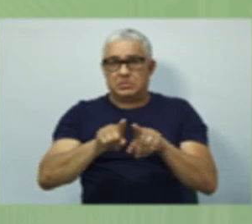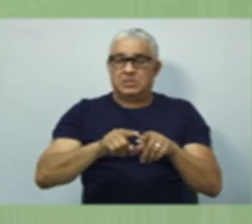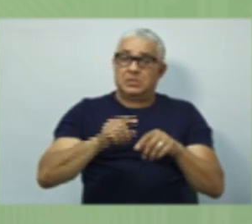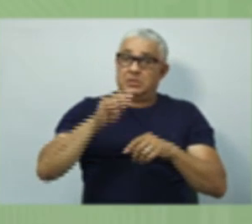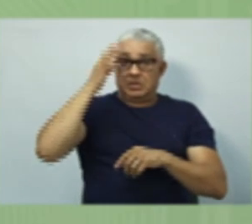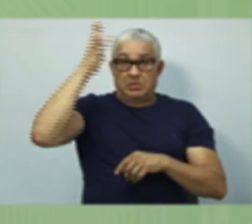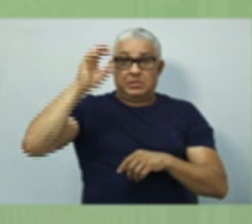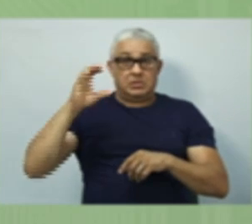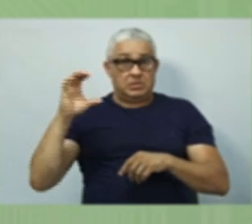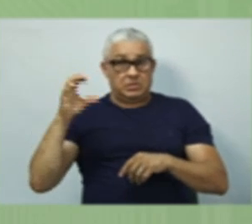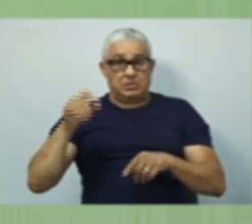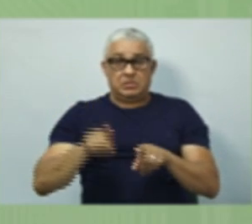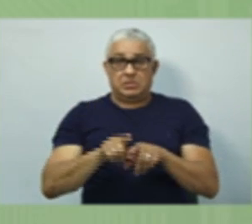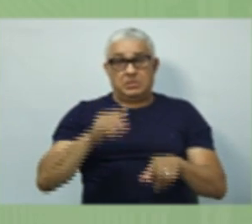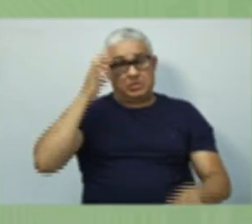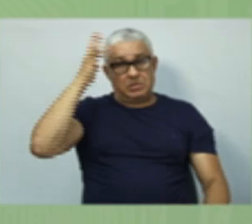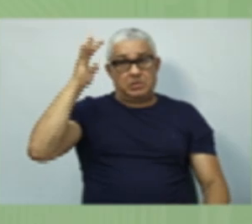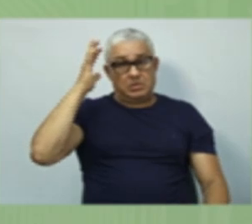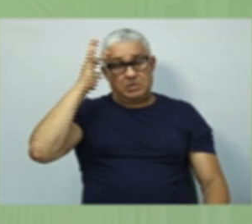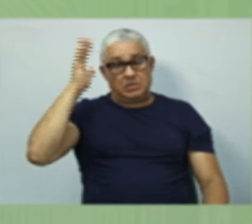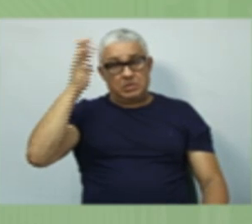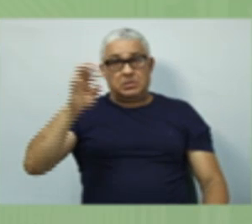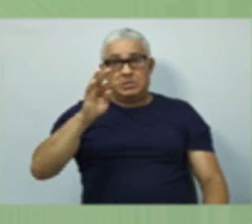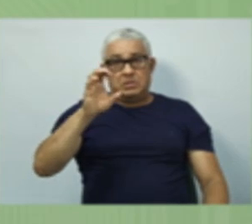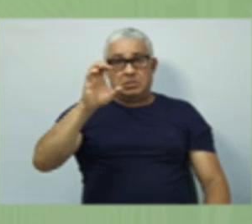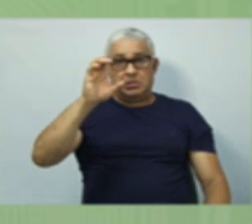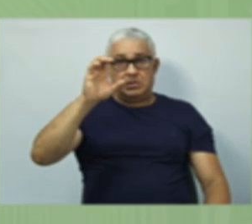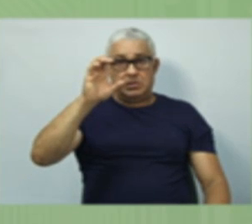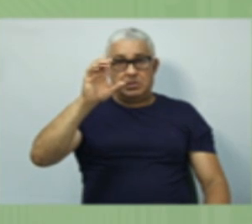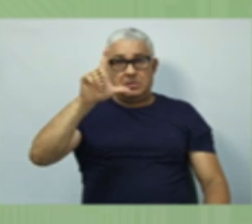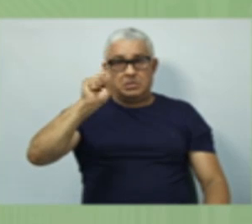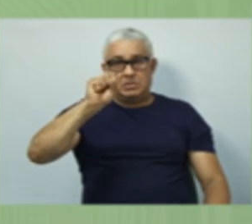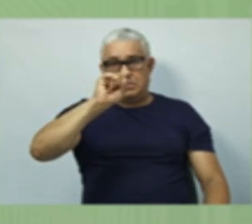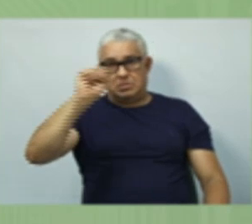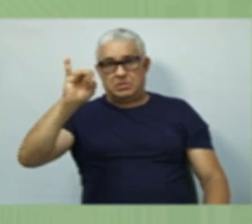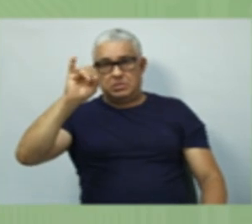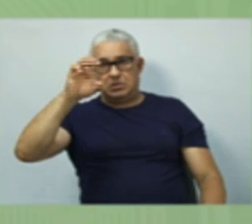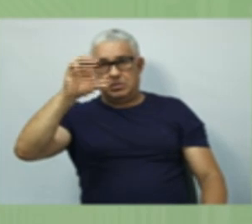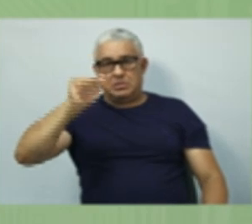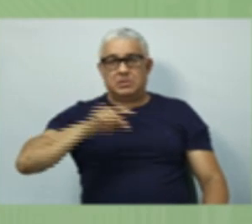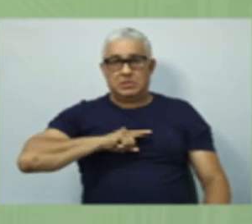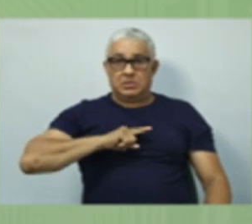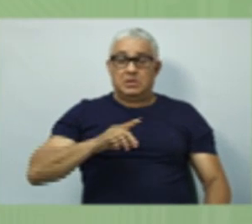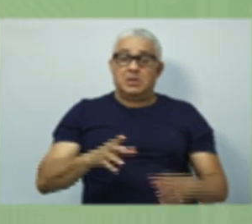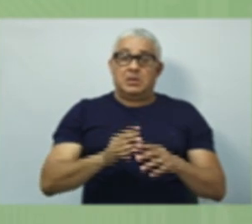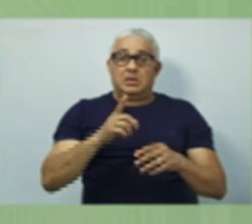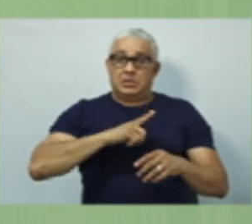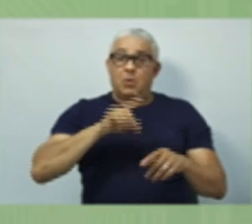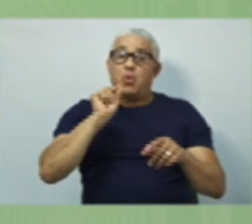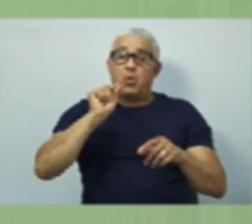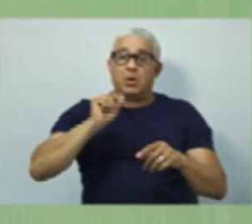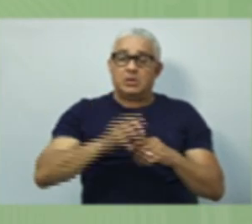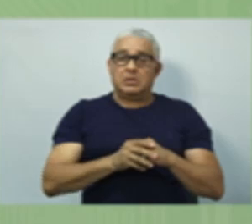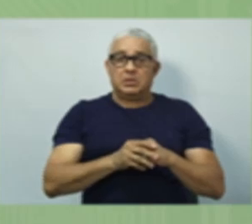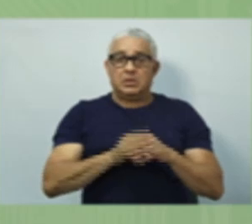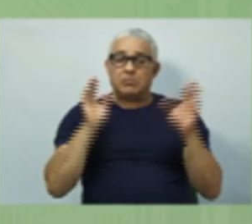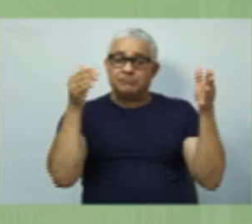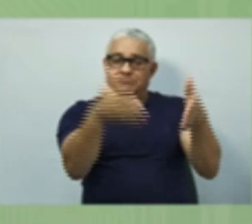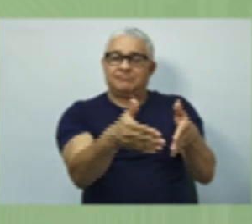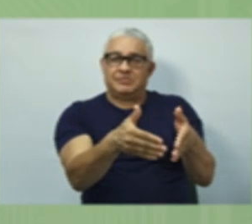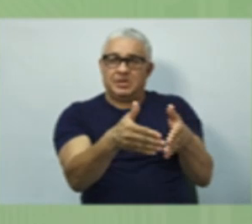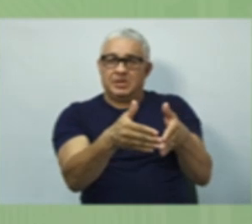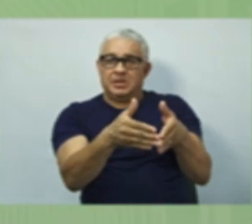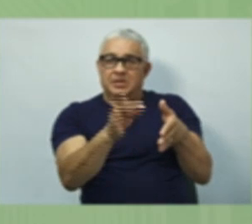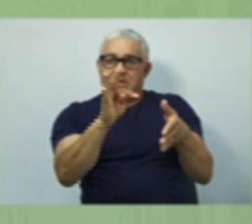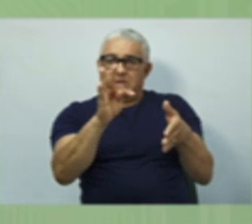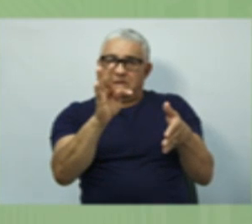científica e a teoria clássica, e também a ênfase dessa teoria da escola clássica estava nas tarefas